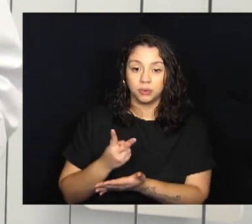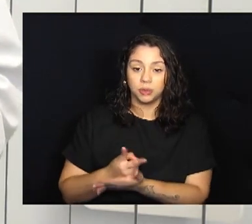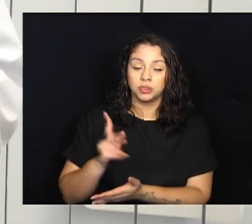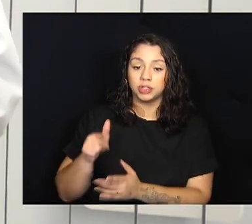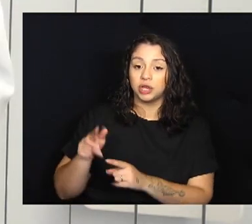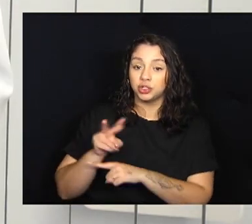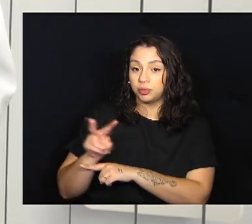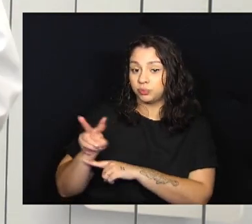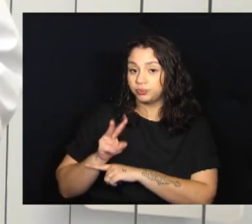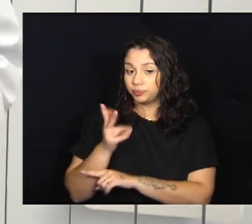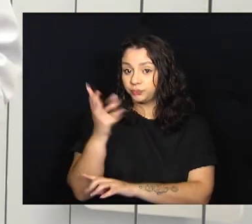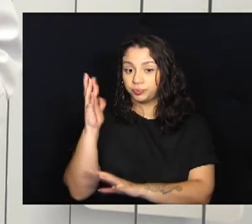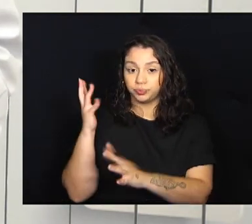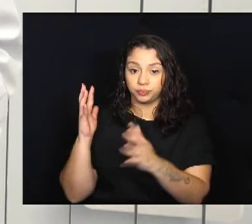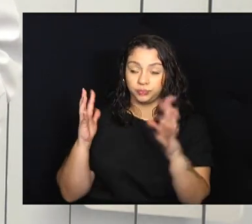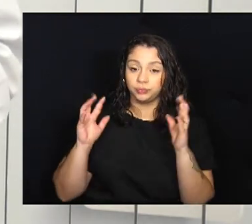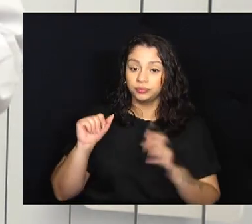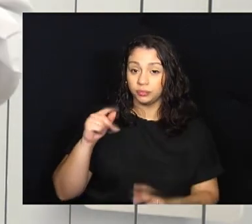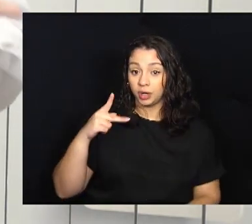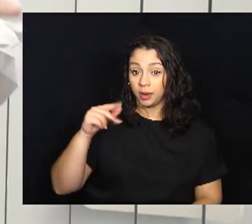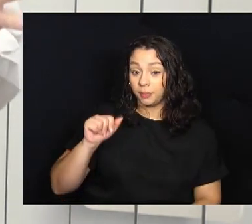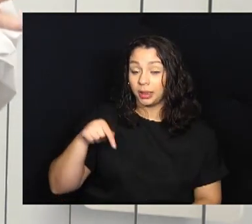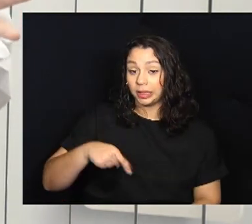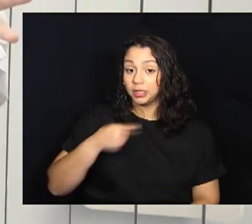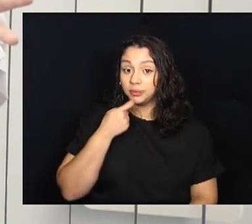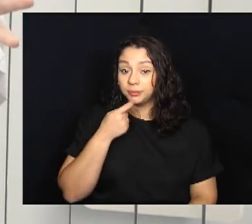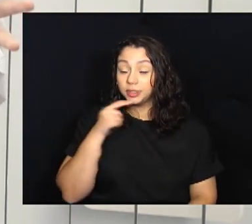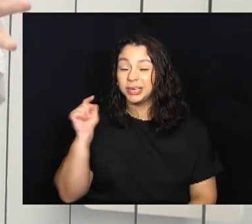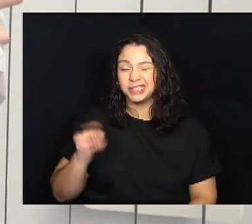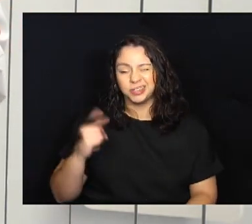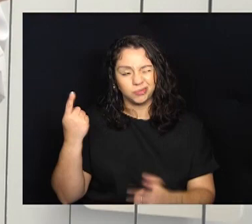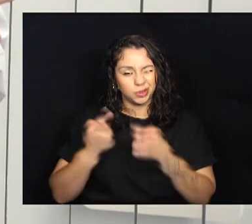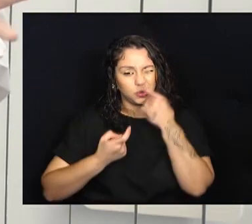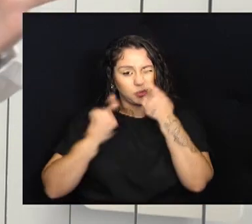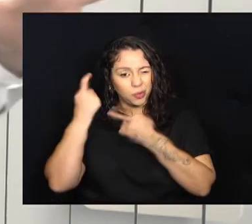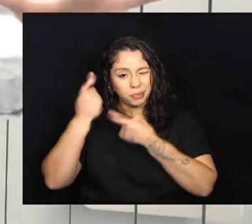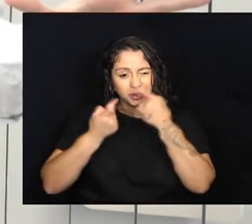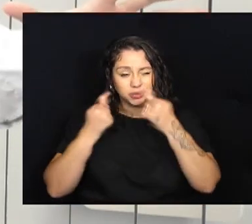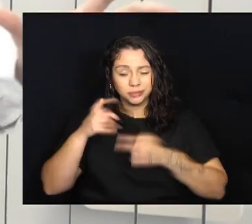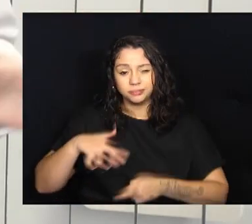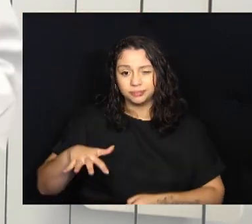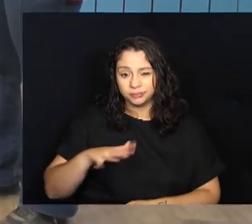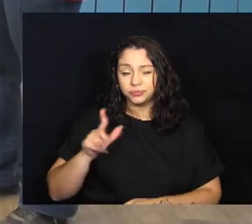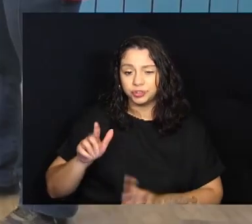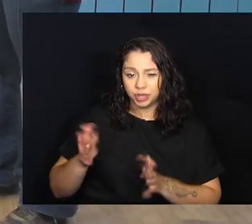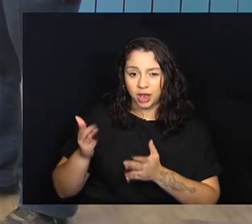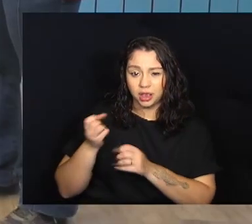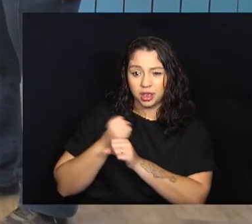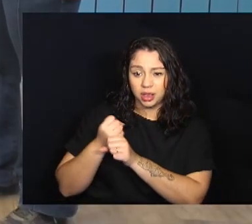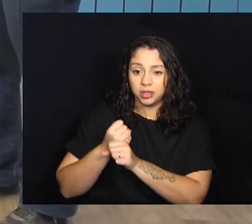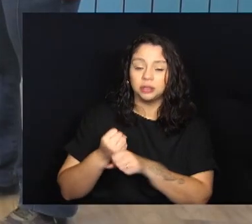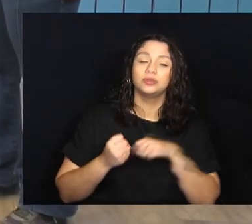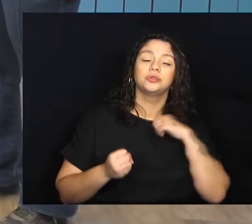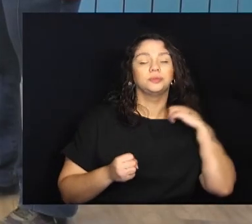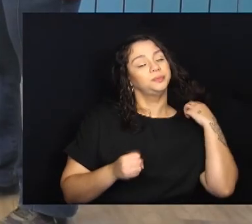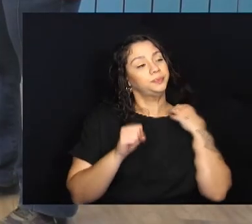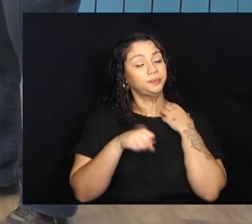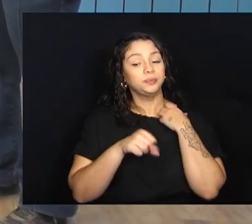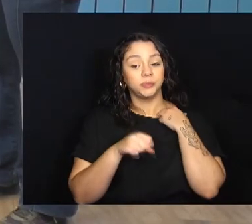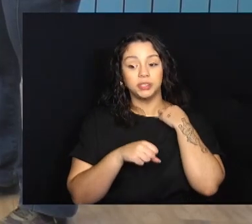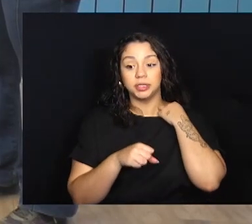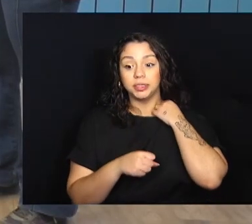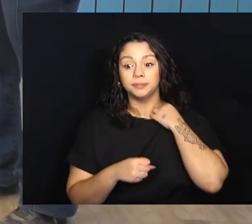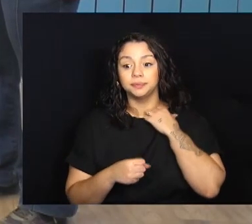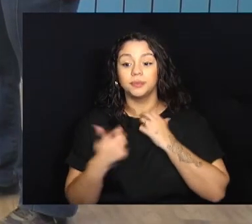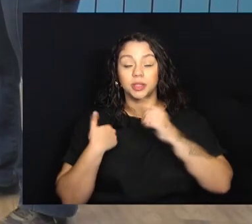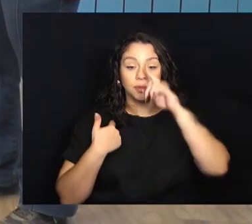proteção ambiental, a APA aqui de Campinas. Então, essa preocupação ambiental vem de muitos anos. Claro, e eu